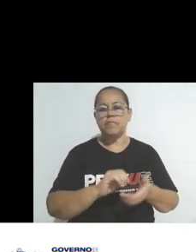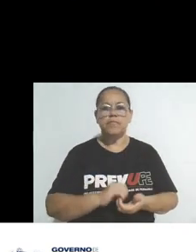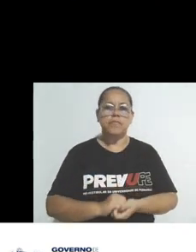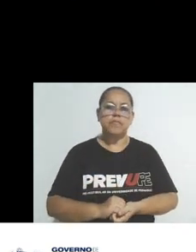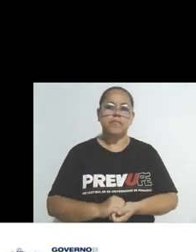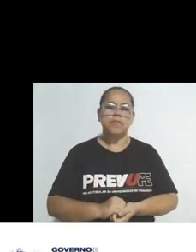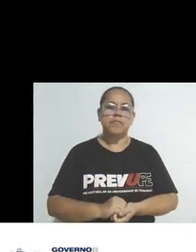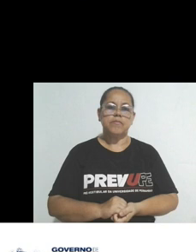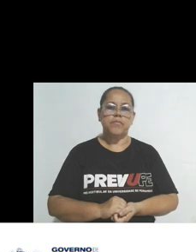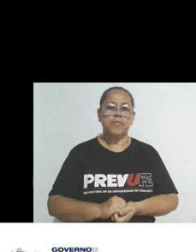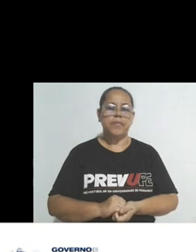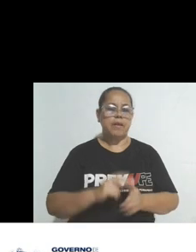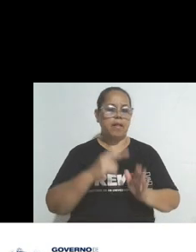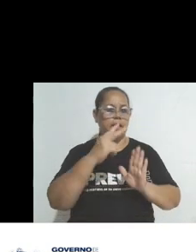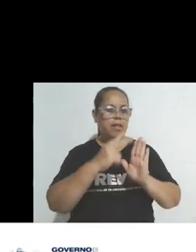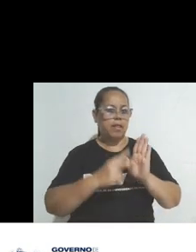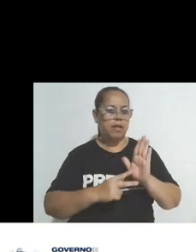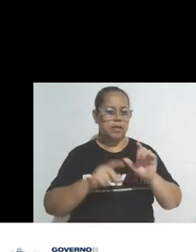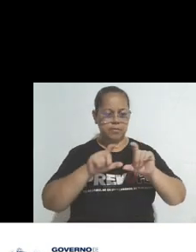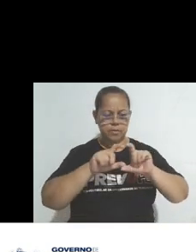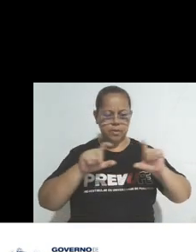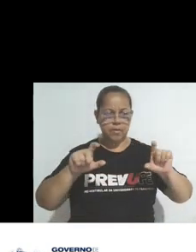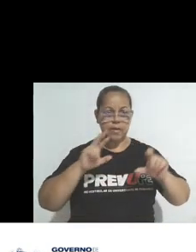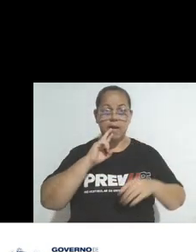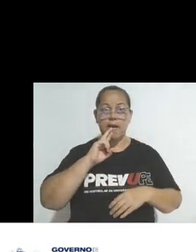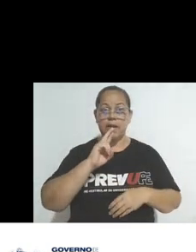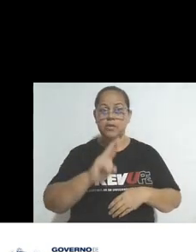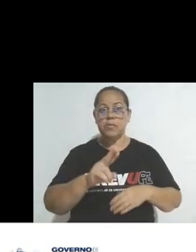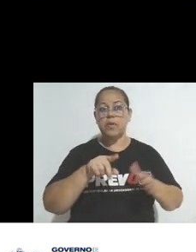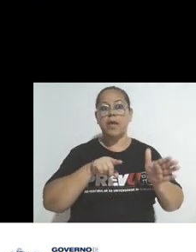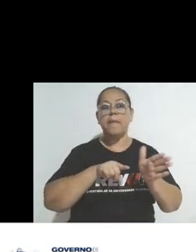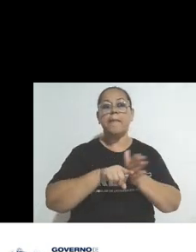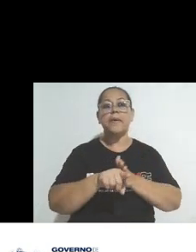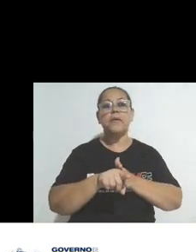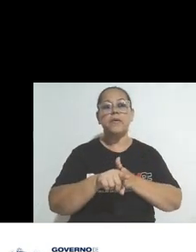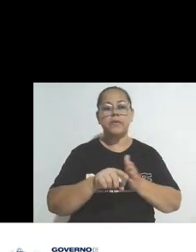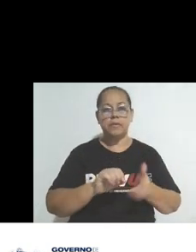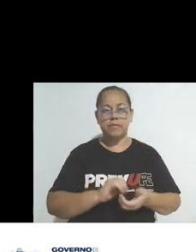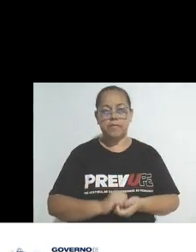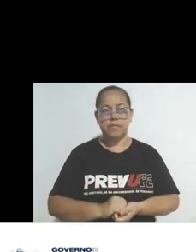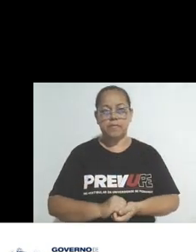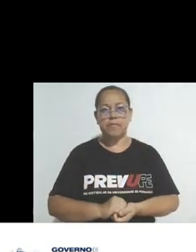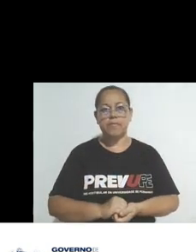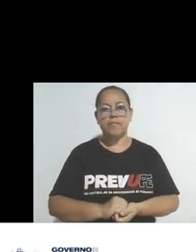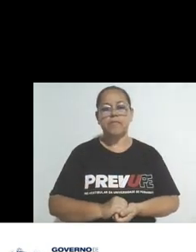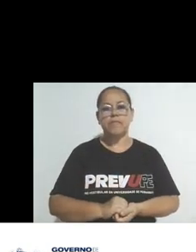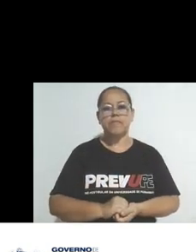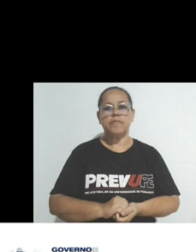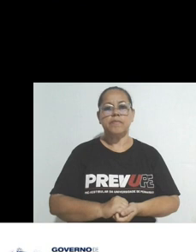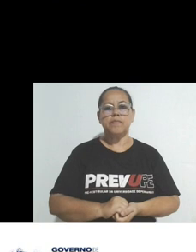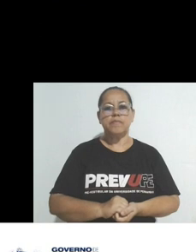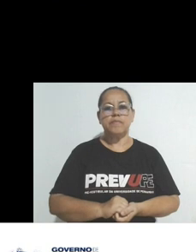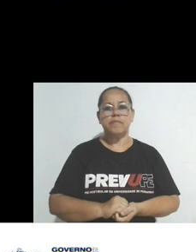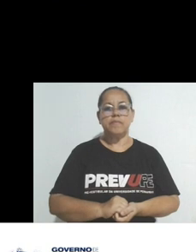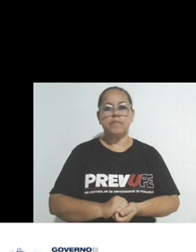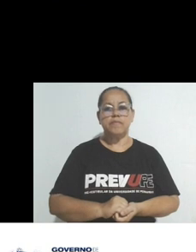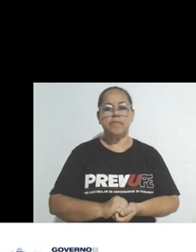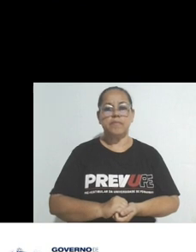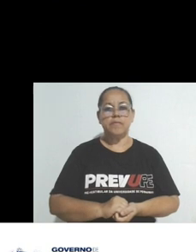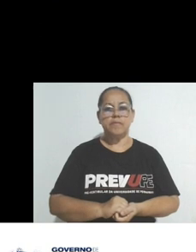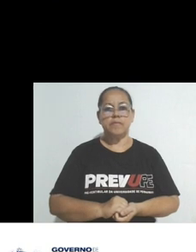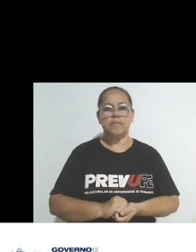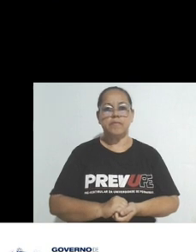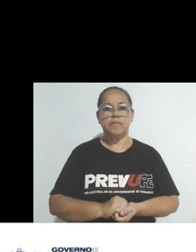leia o seguinte fragmento e responde a la pregunta o o climático é um tema urgente